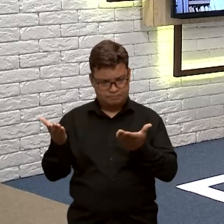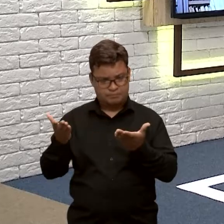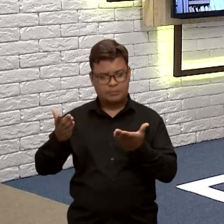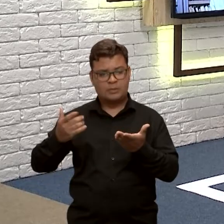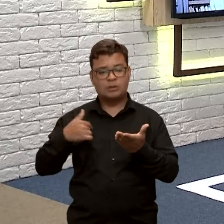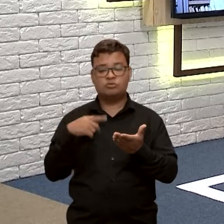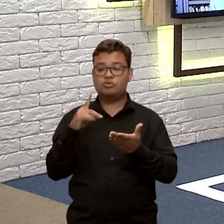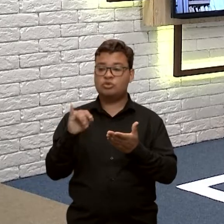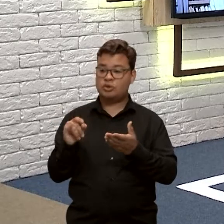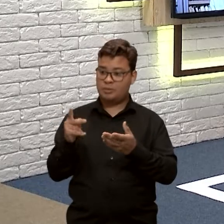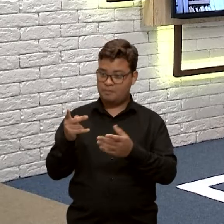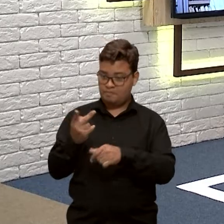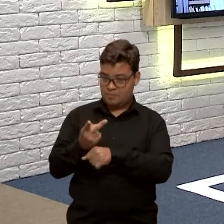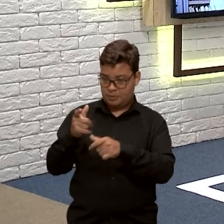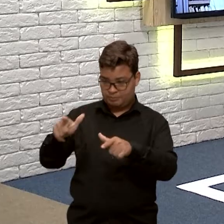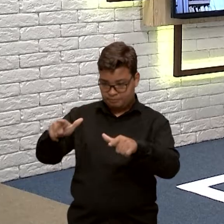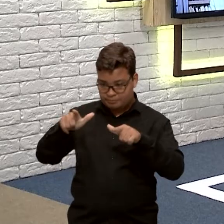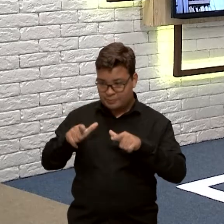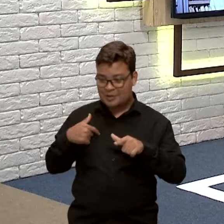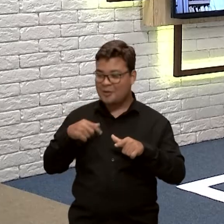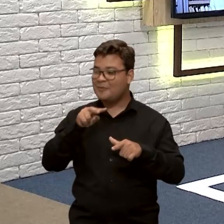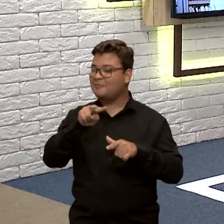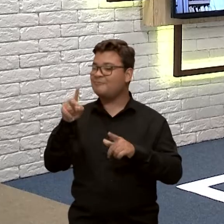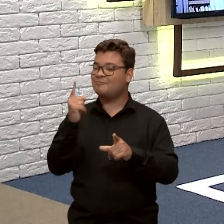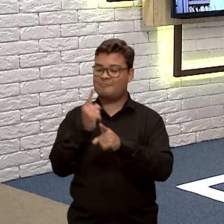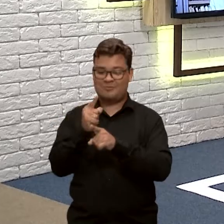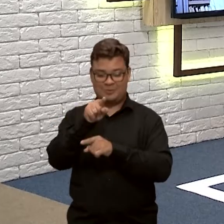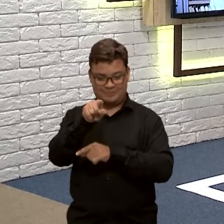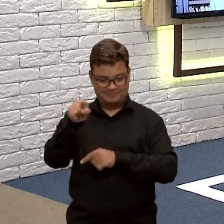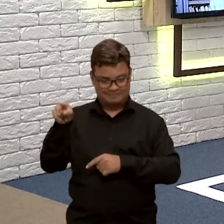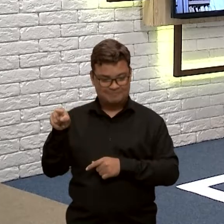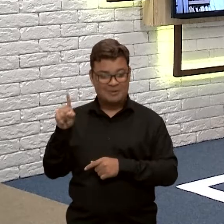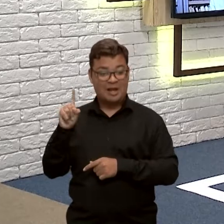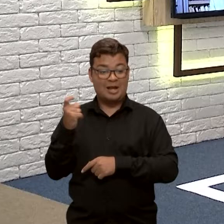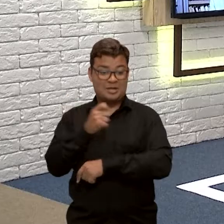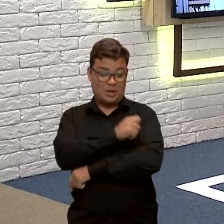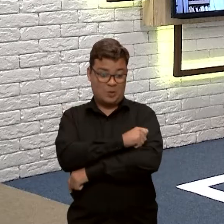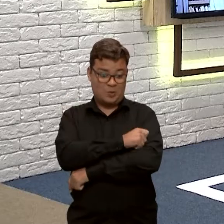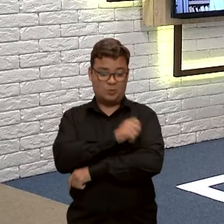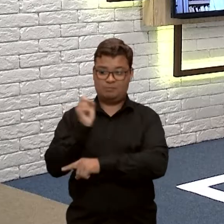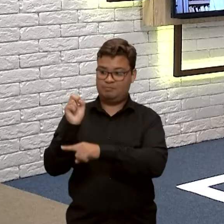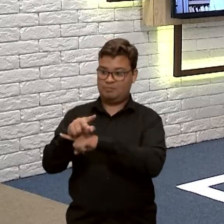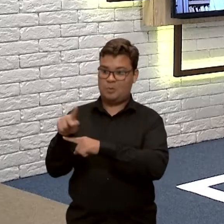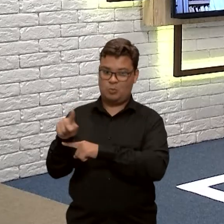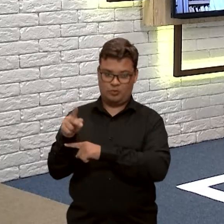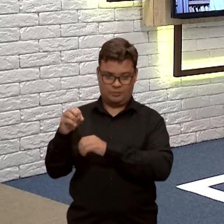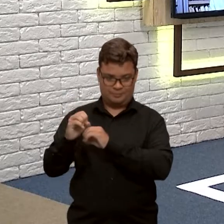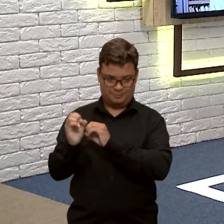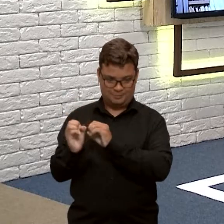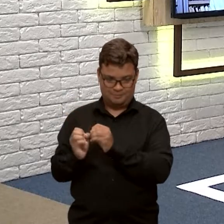o prêmio, o que me deixa muito feliz, me deixa mesmo muito feliz, né? Então,